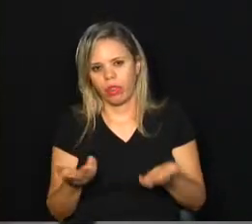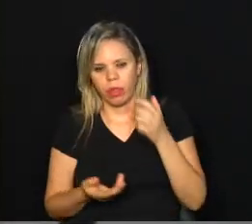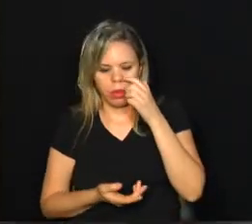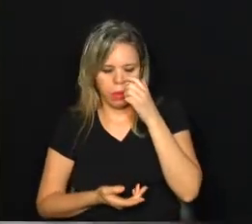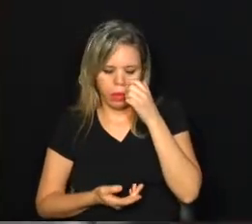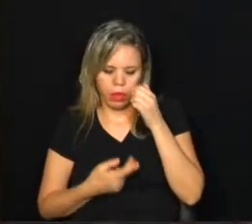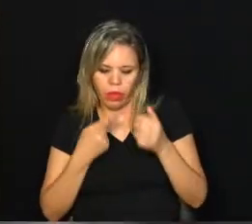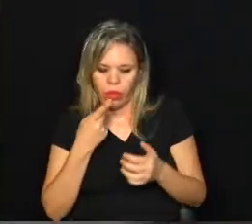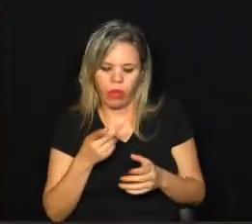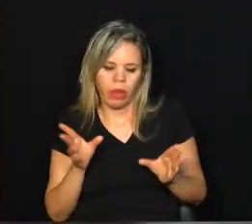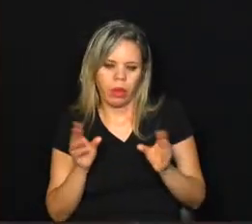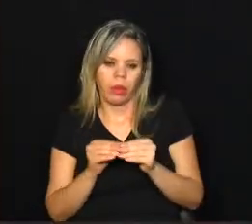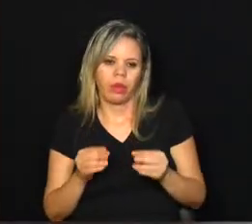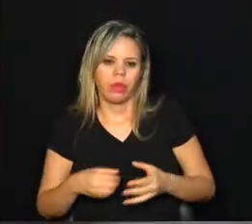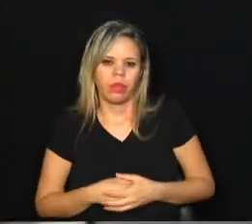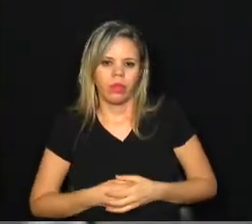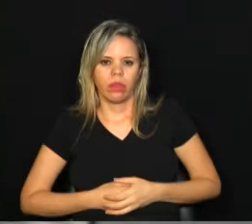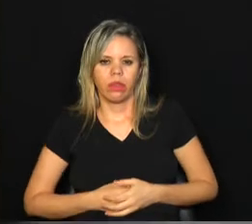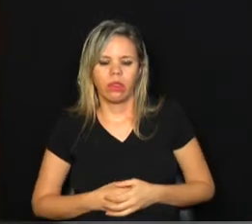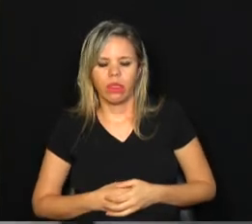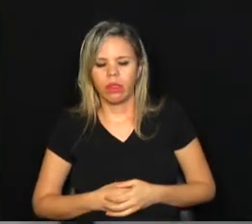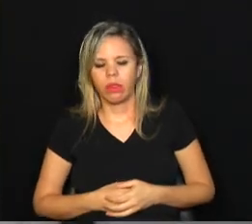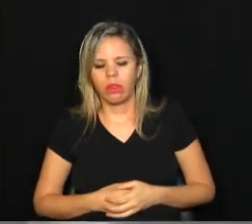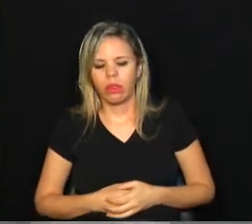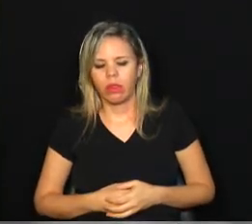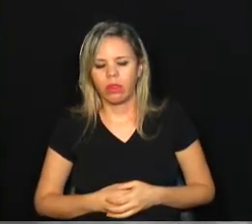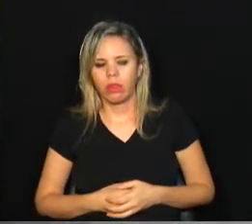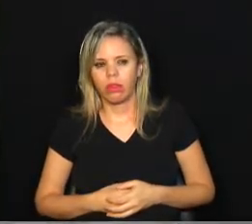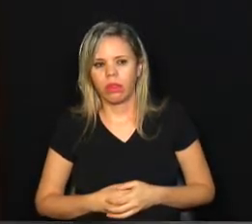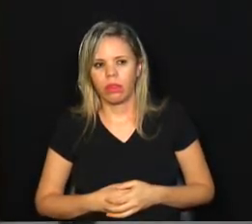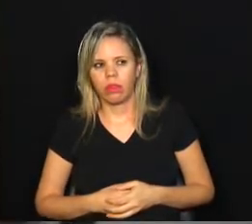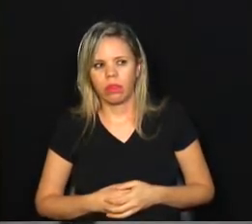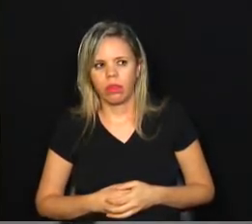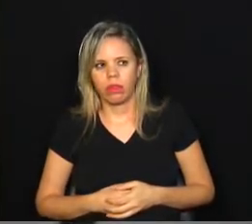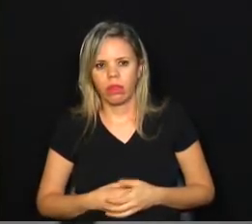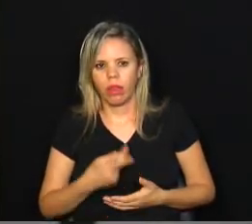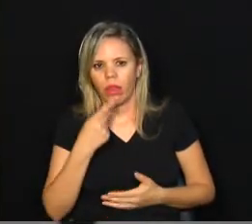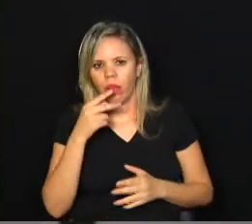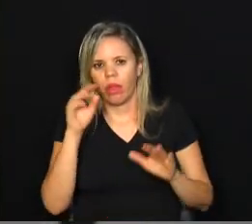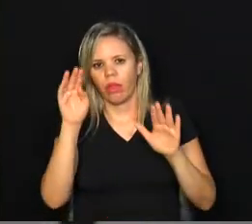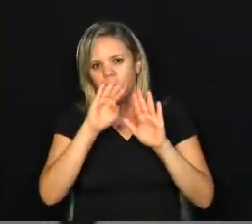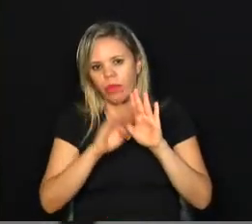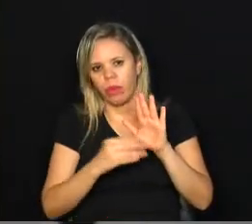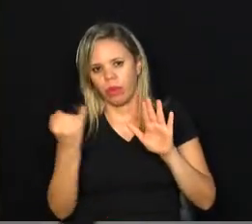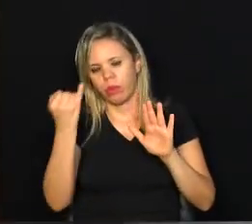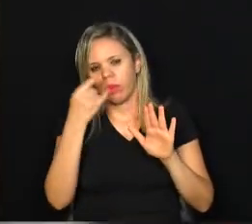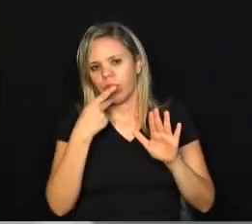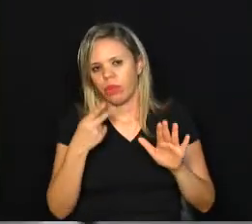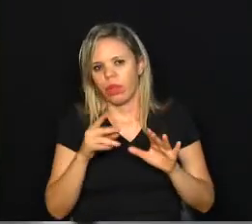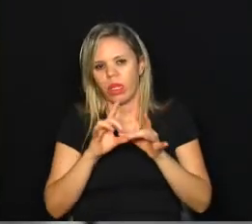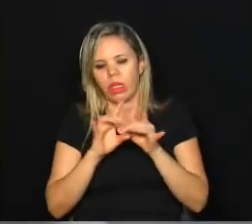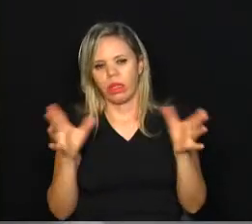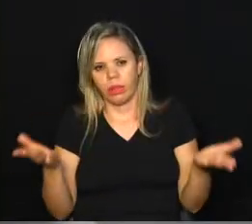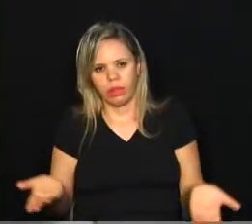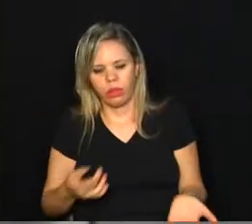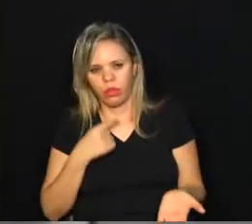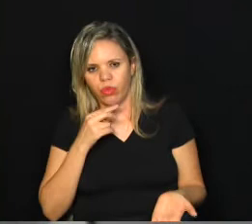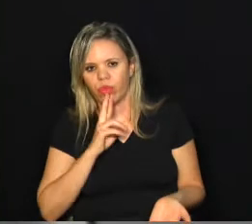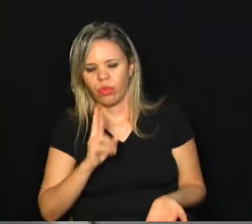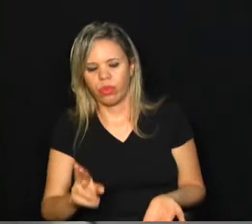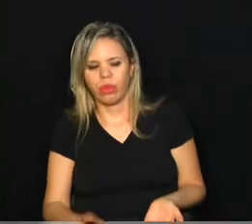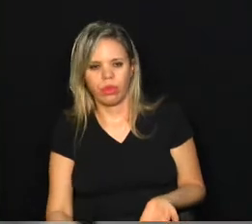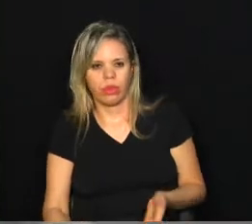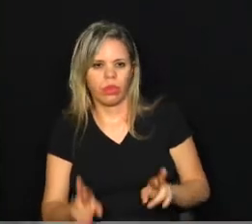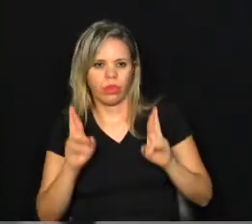eu falasse um pouco mais, mas eu acho que toquei em alguns pontos que eu acho que são importantes, eu estou super à disposição para responder e